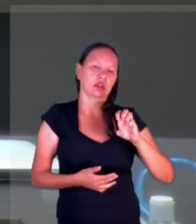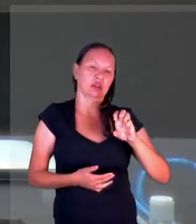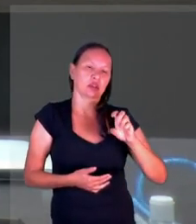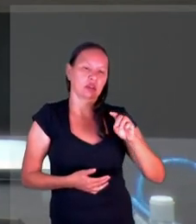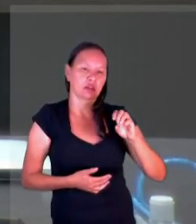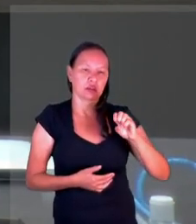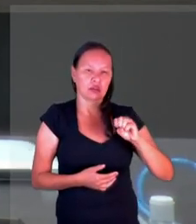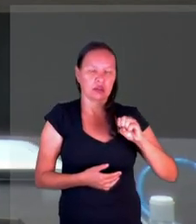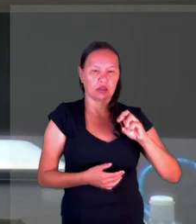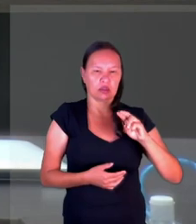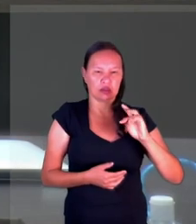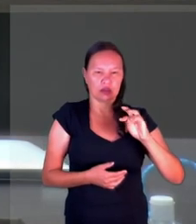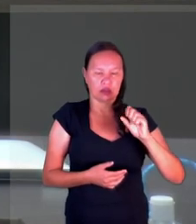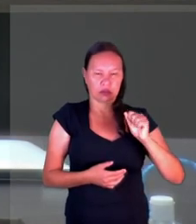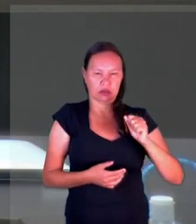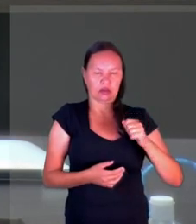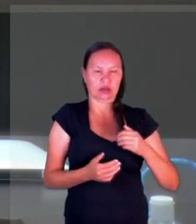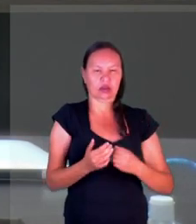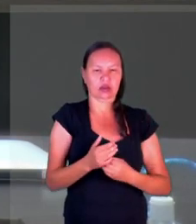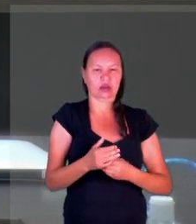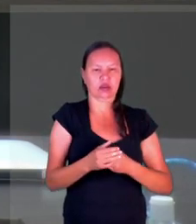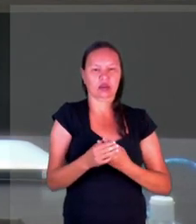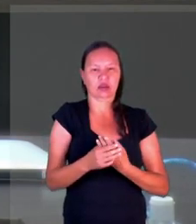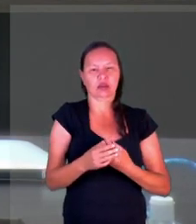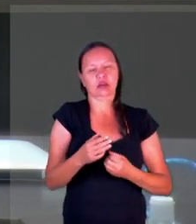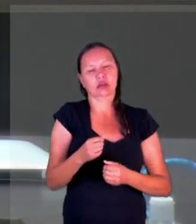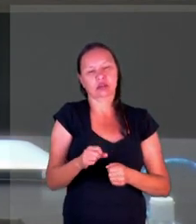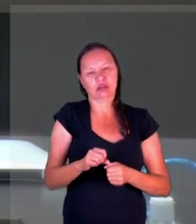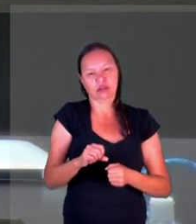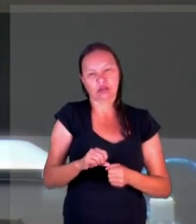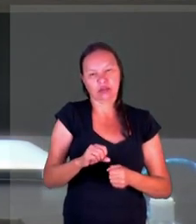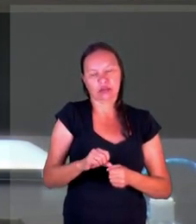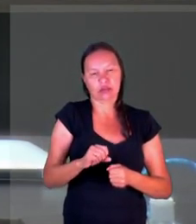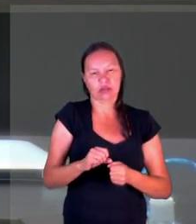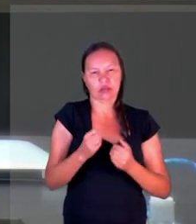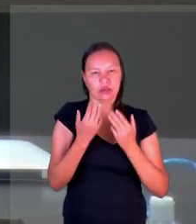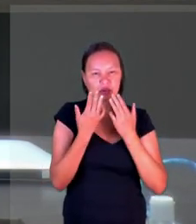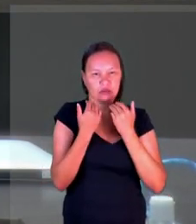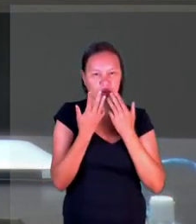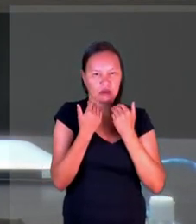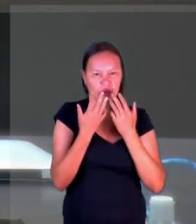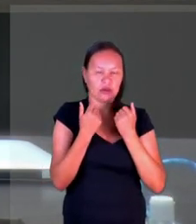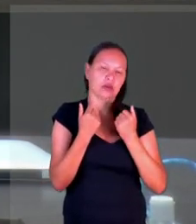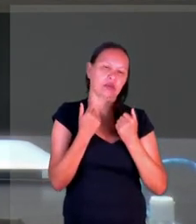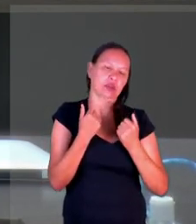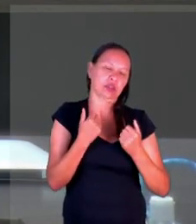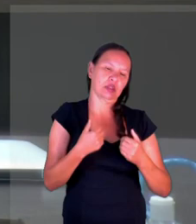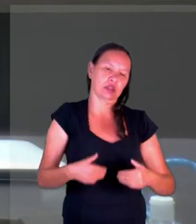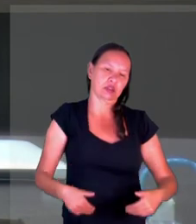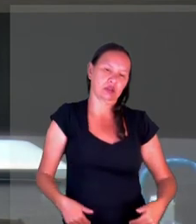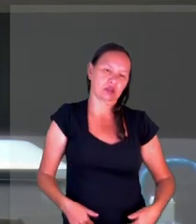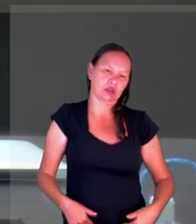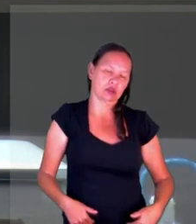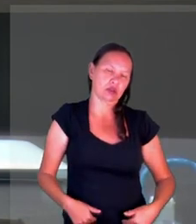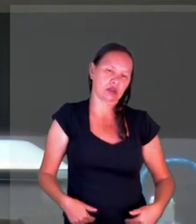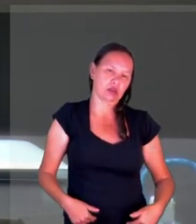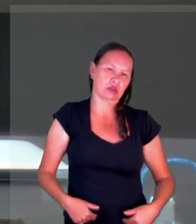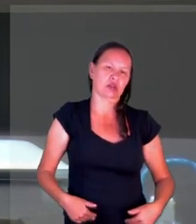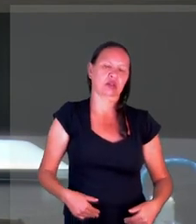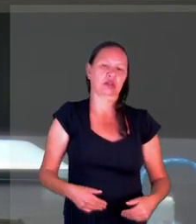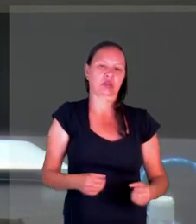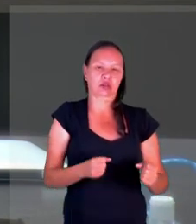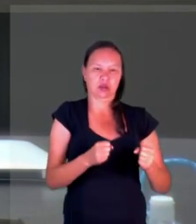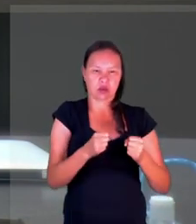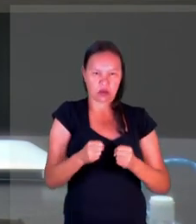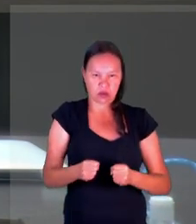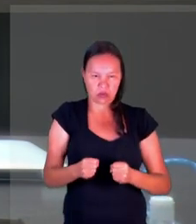para realização do direito humano à Alimentação adequada só complementando que foi uma posição